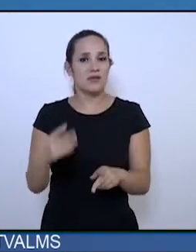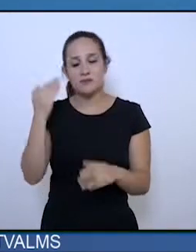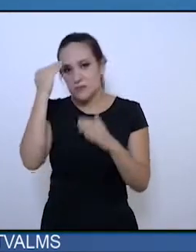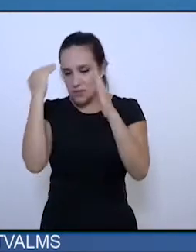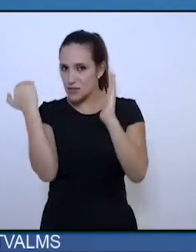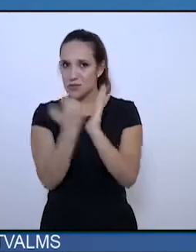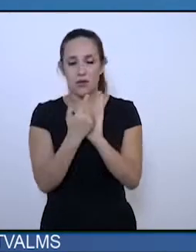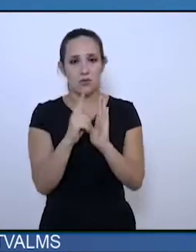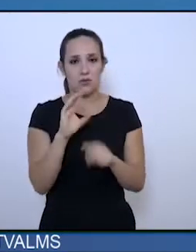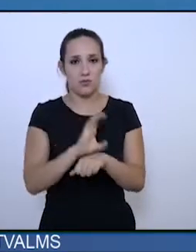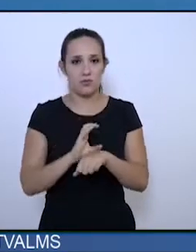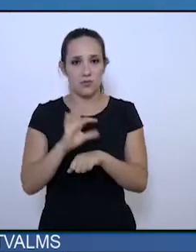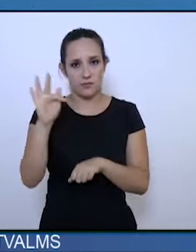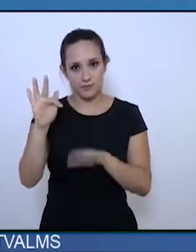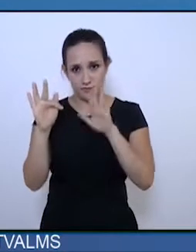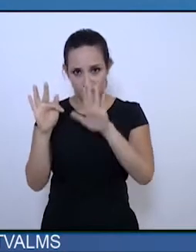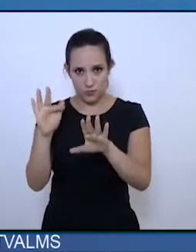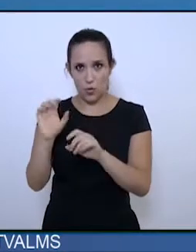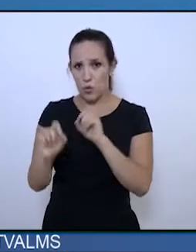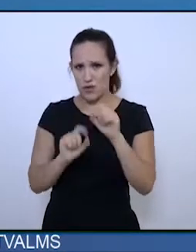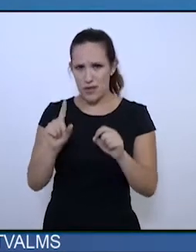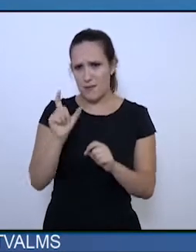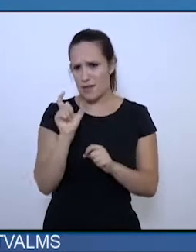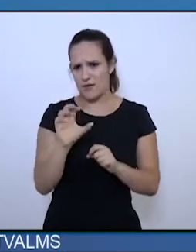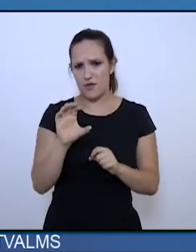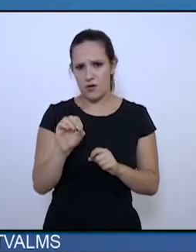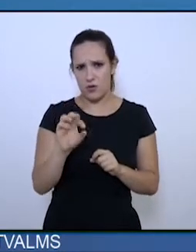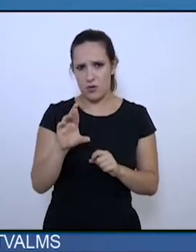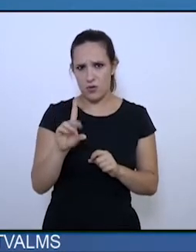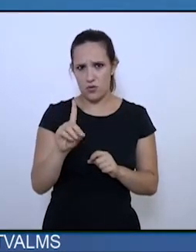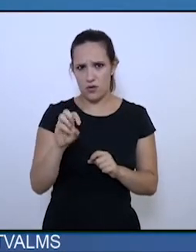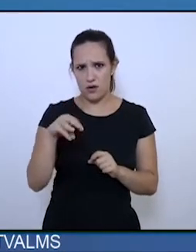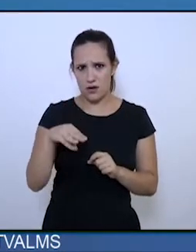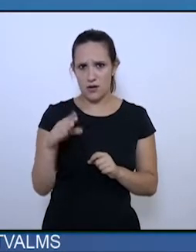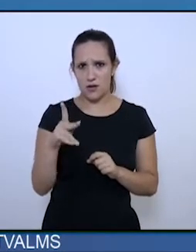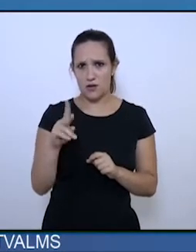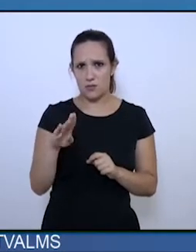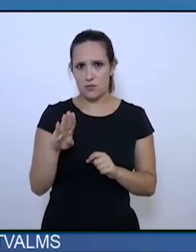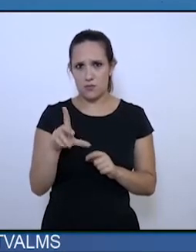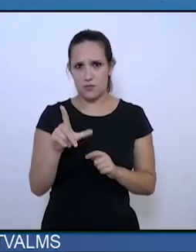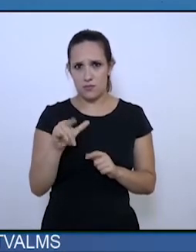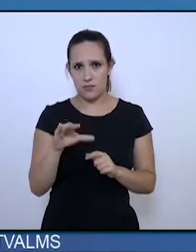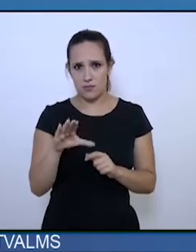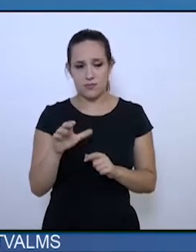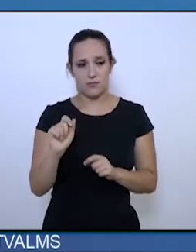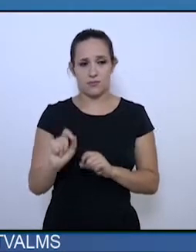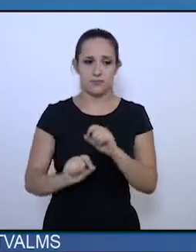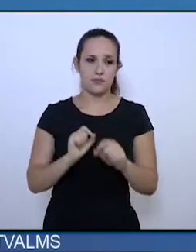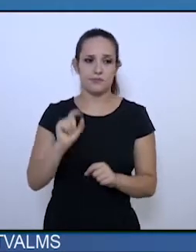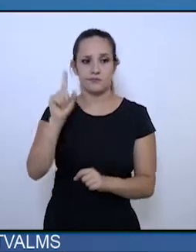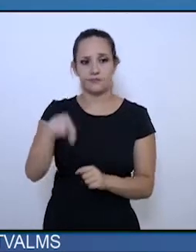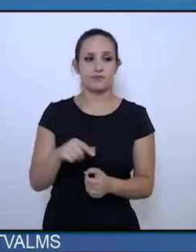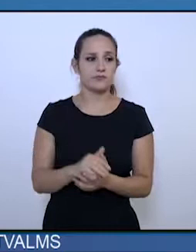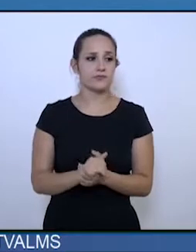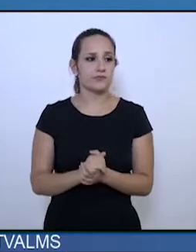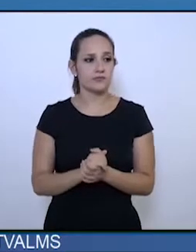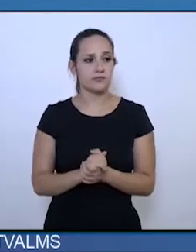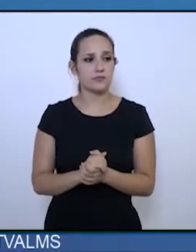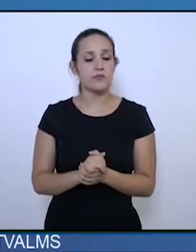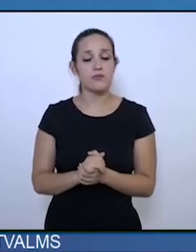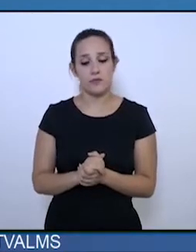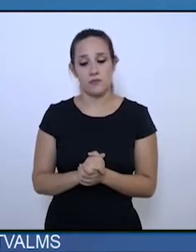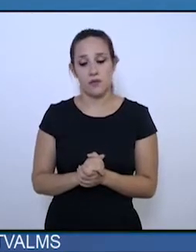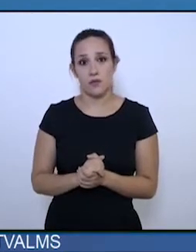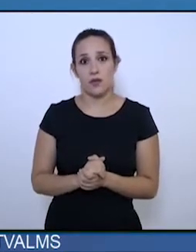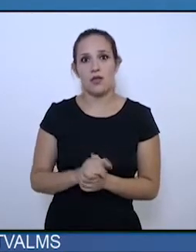Ordem pública, quando inexistente, qualquer conflagração generalizada que justifique a tal medida. A